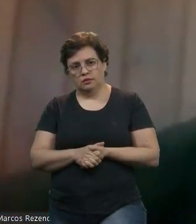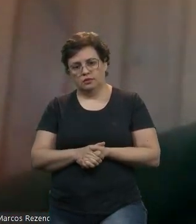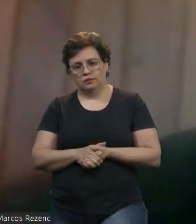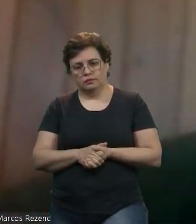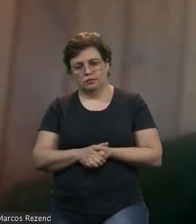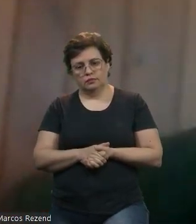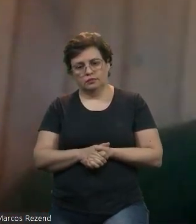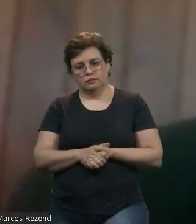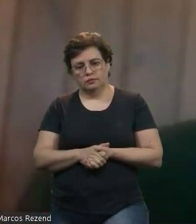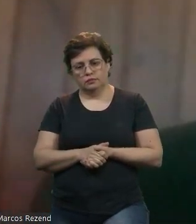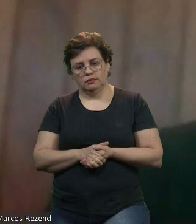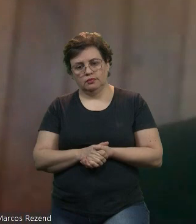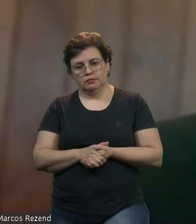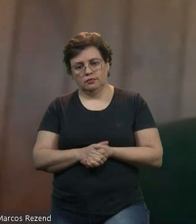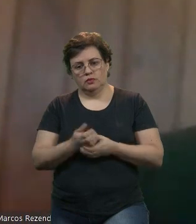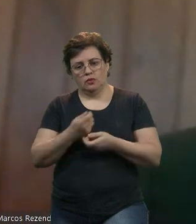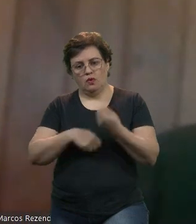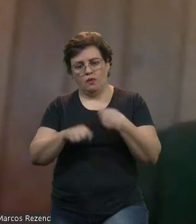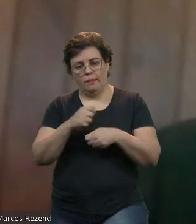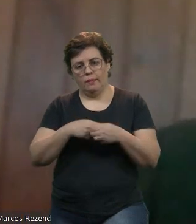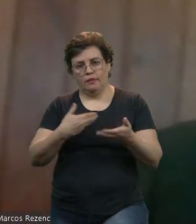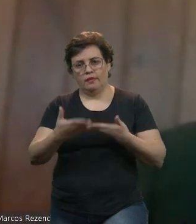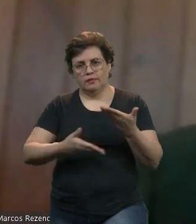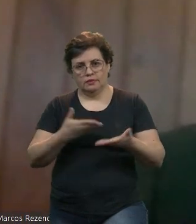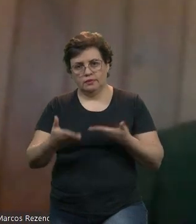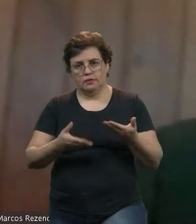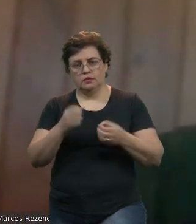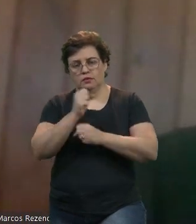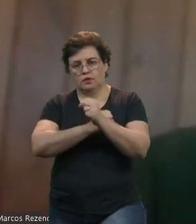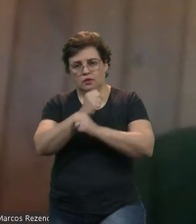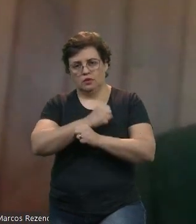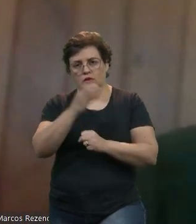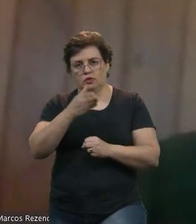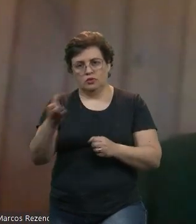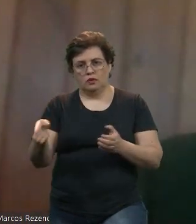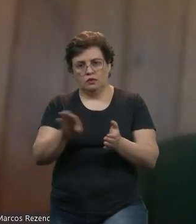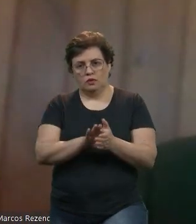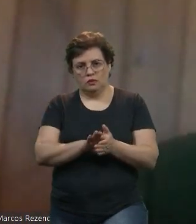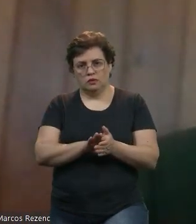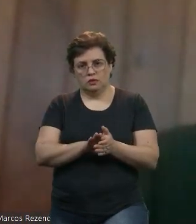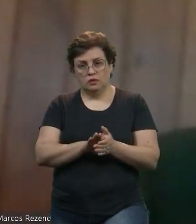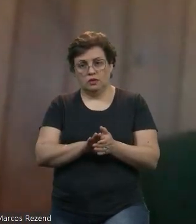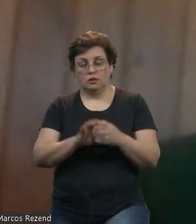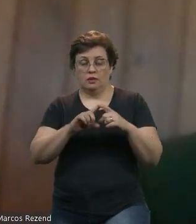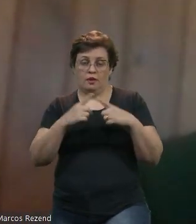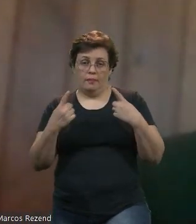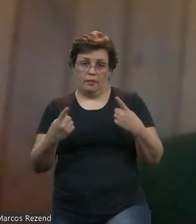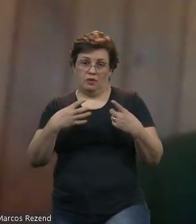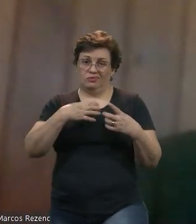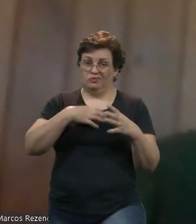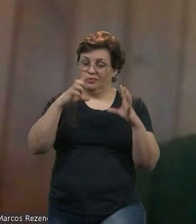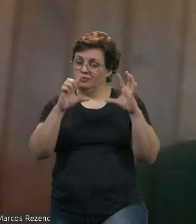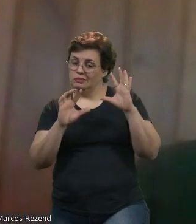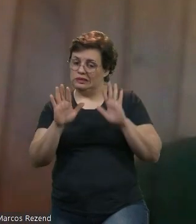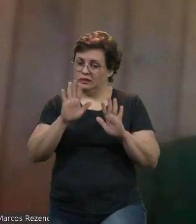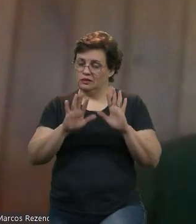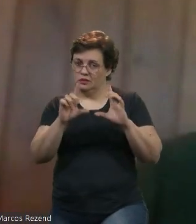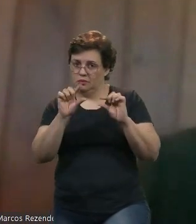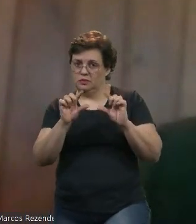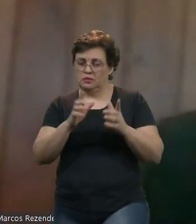da indústria, já estão retornando, claro que de forma gradativa, não